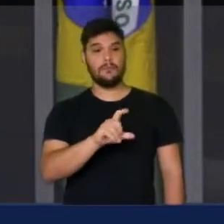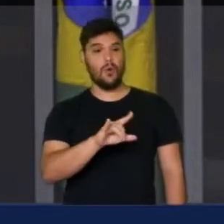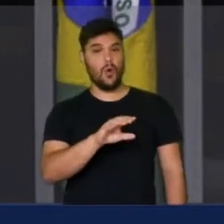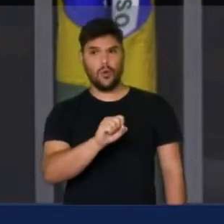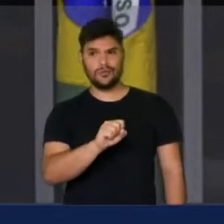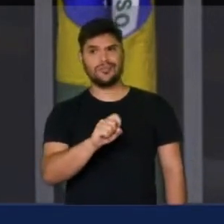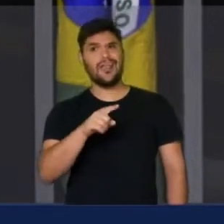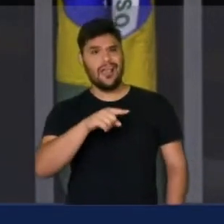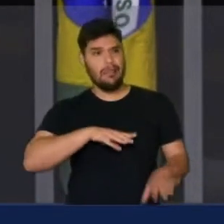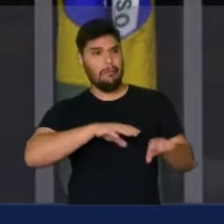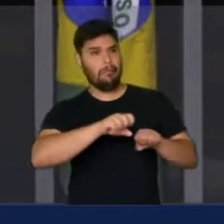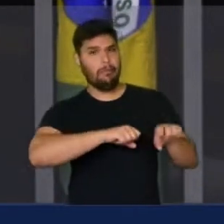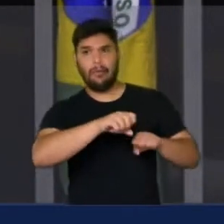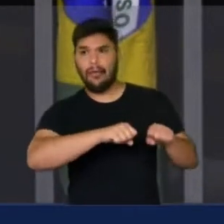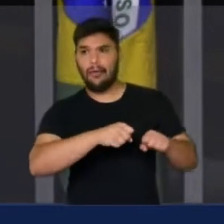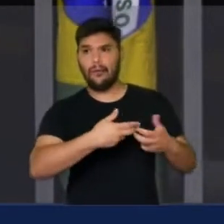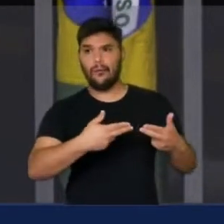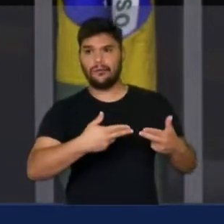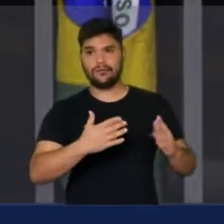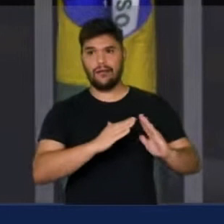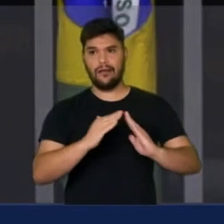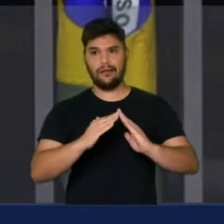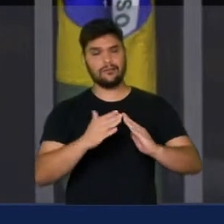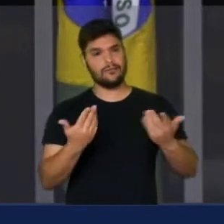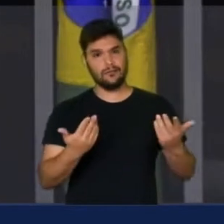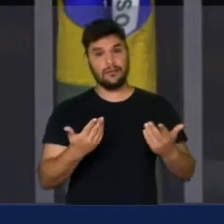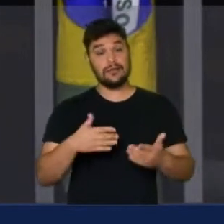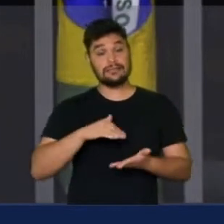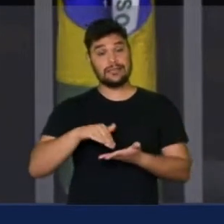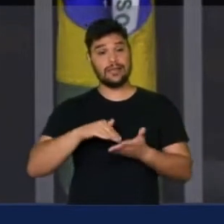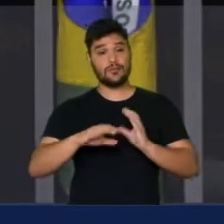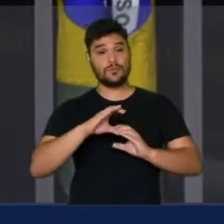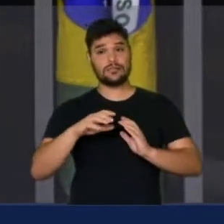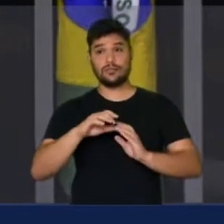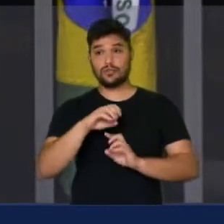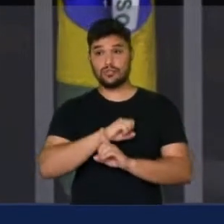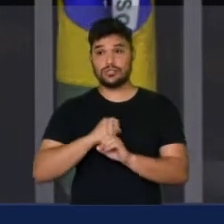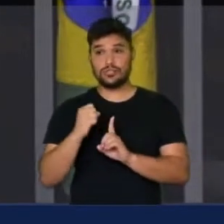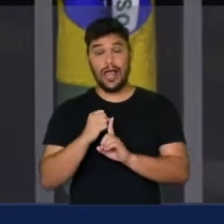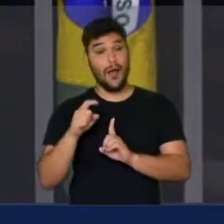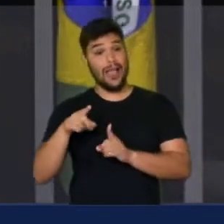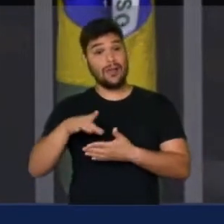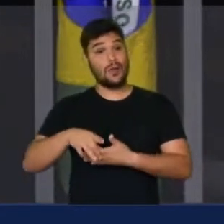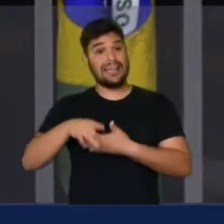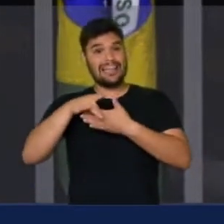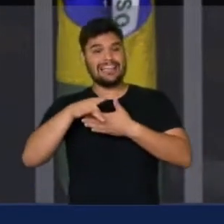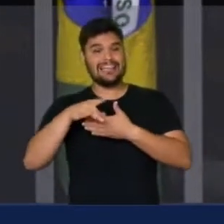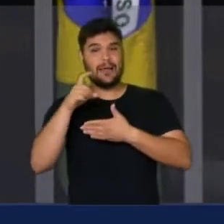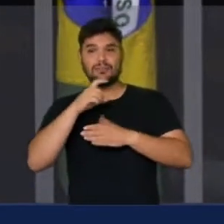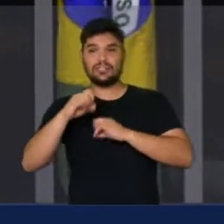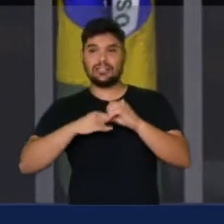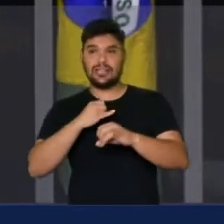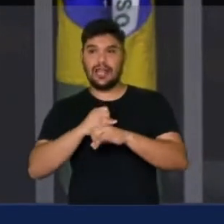nosso país. Secretaria da Comunicação Social. O líder das fake news aqui, Janones.